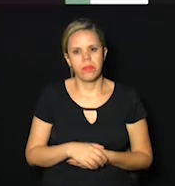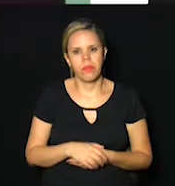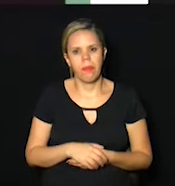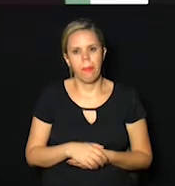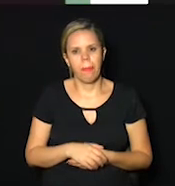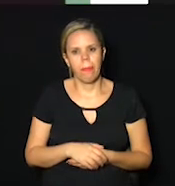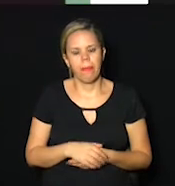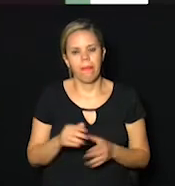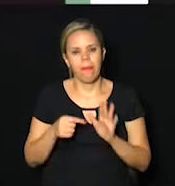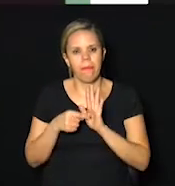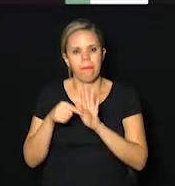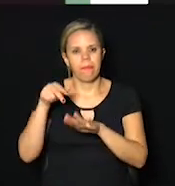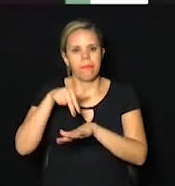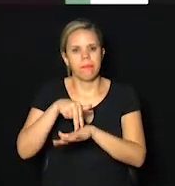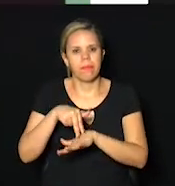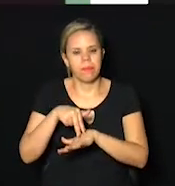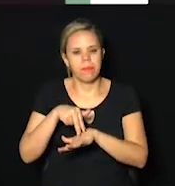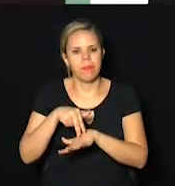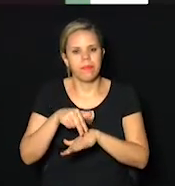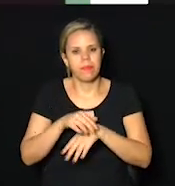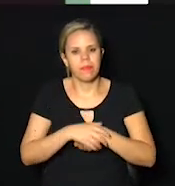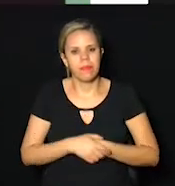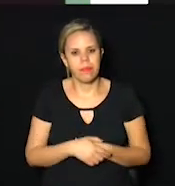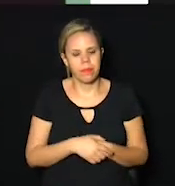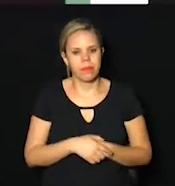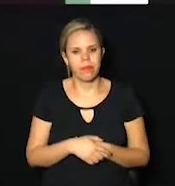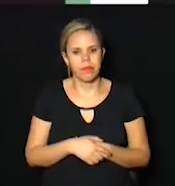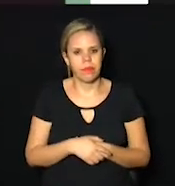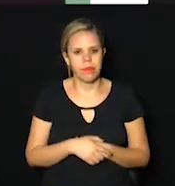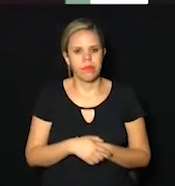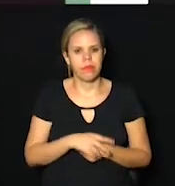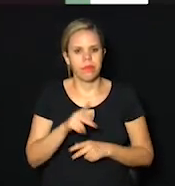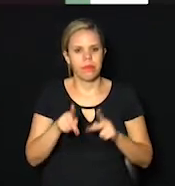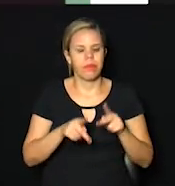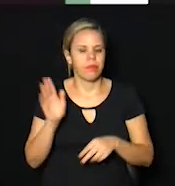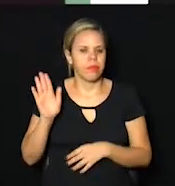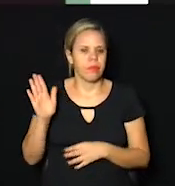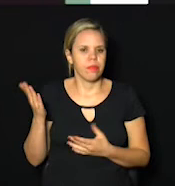se apresentar, está aí como pré-candidato,